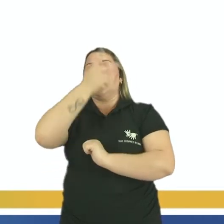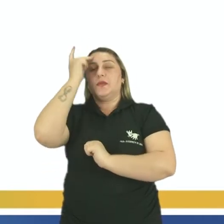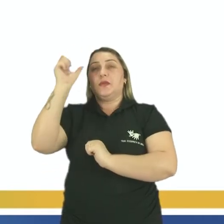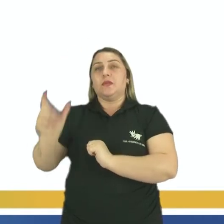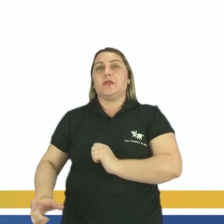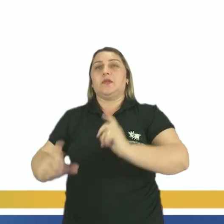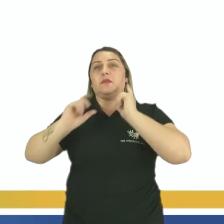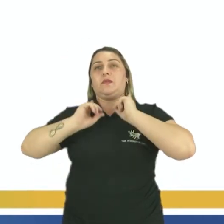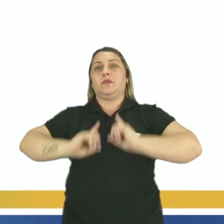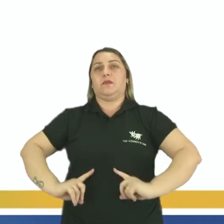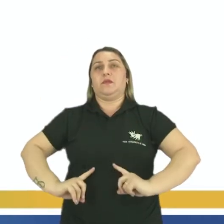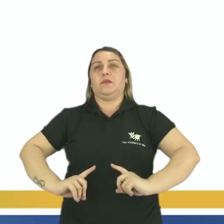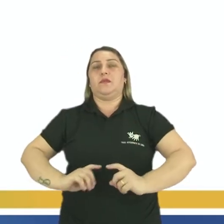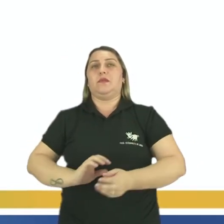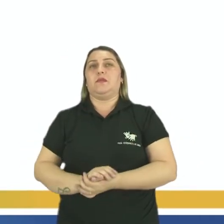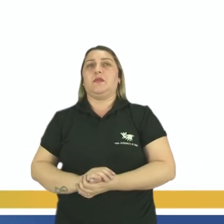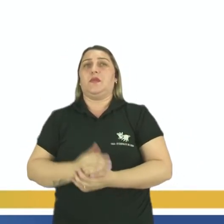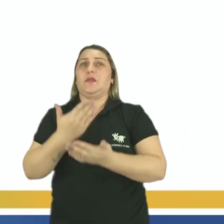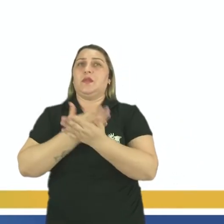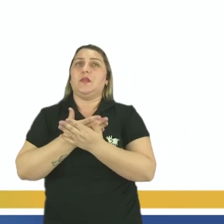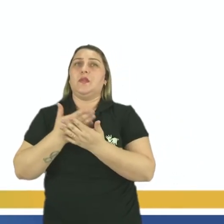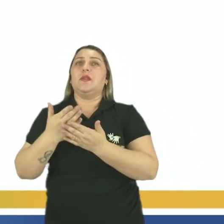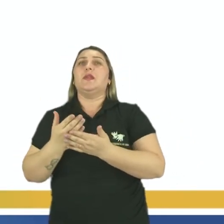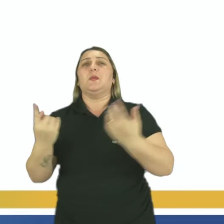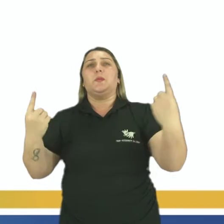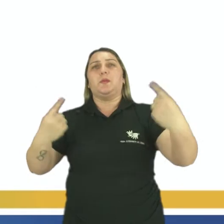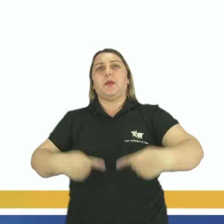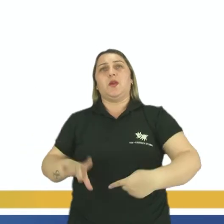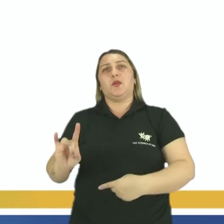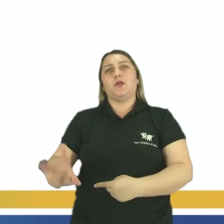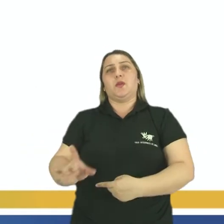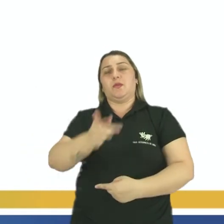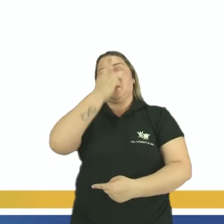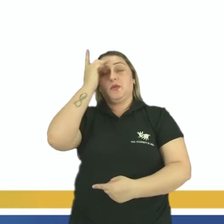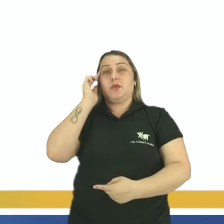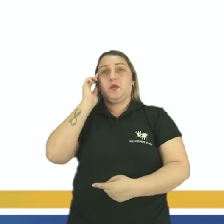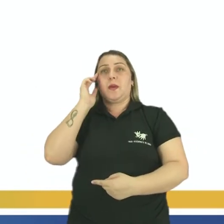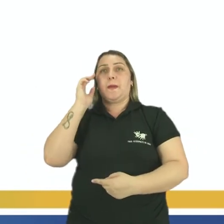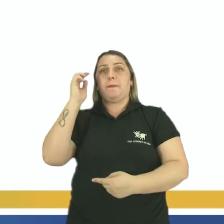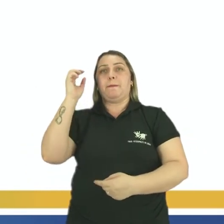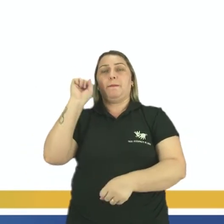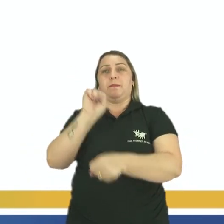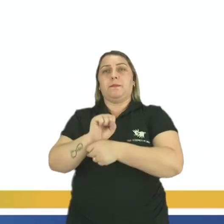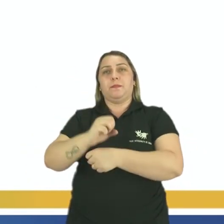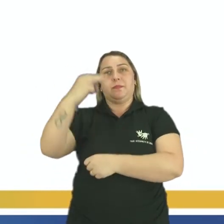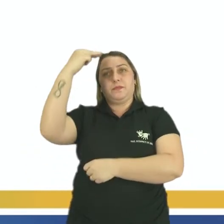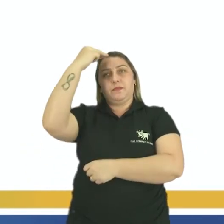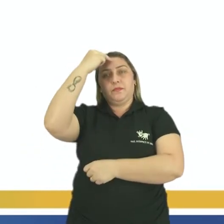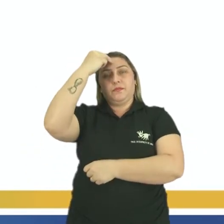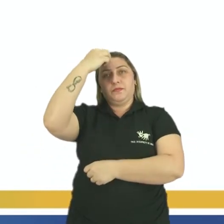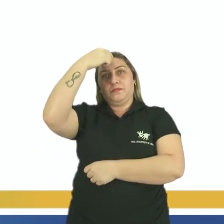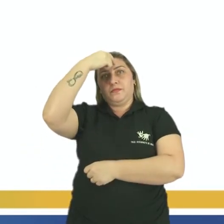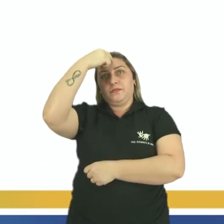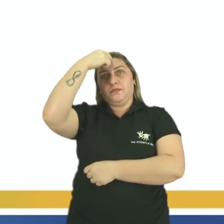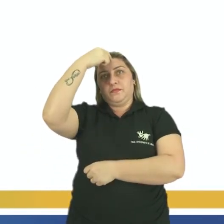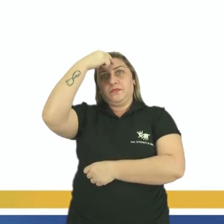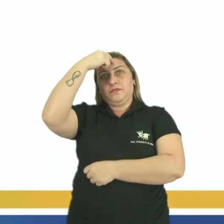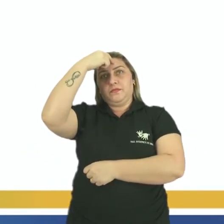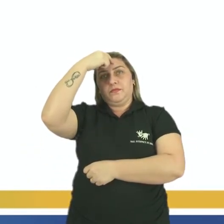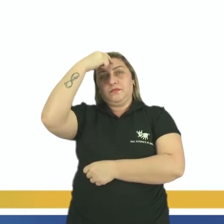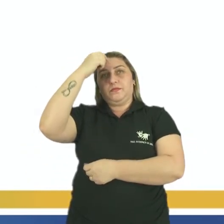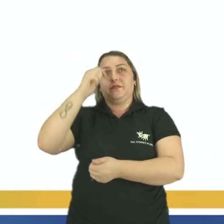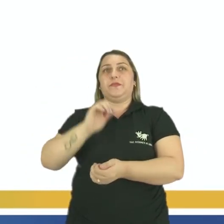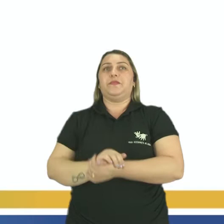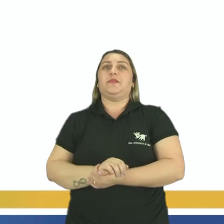com deficiência. No início, era disputado apenas por pessoas com paralisia cerebral